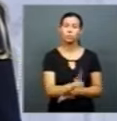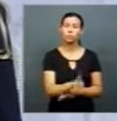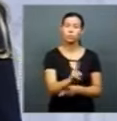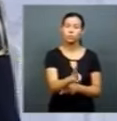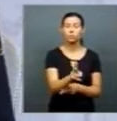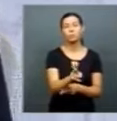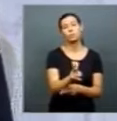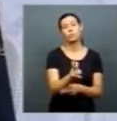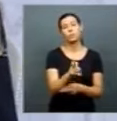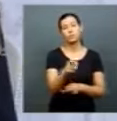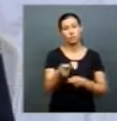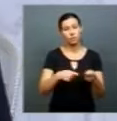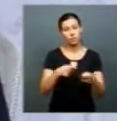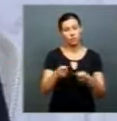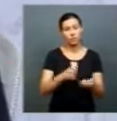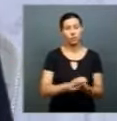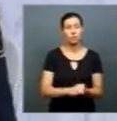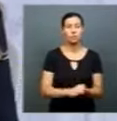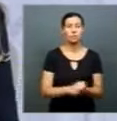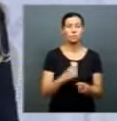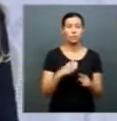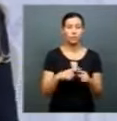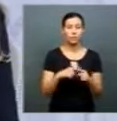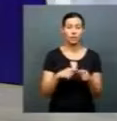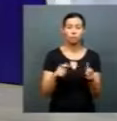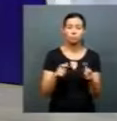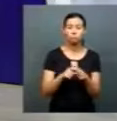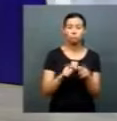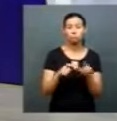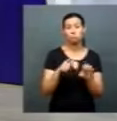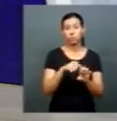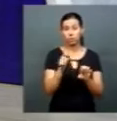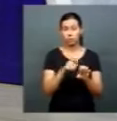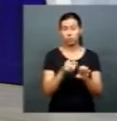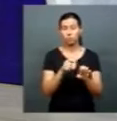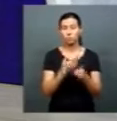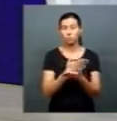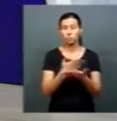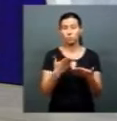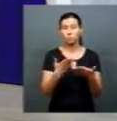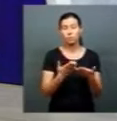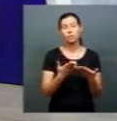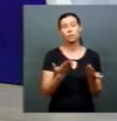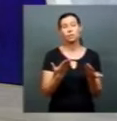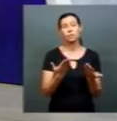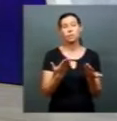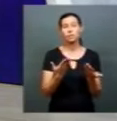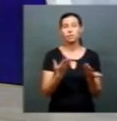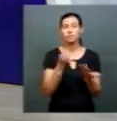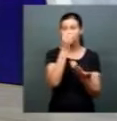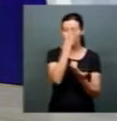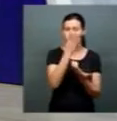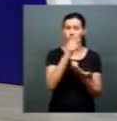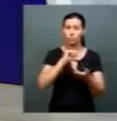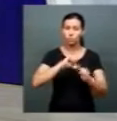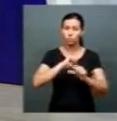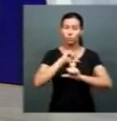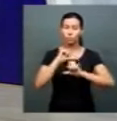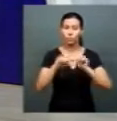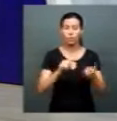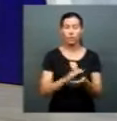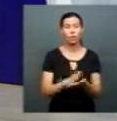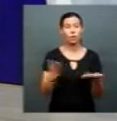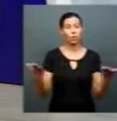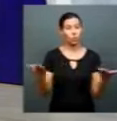mais facilidade de se moldar, de se mudar com mais dinâmica, rapidez, né? As mudanças do mercado. Então, por mais que elas já sejam empresas